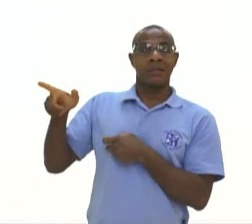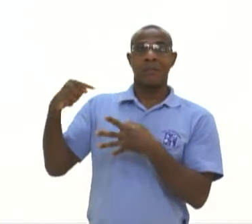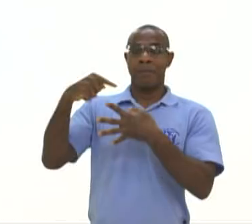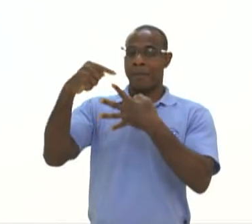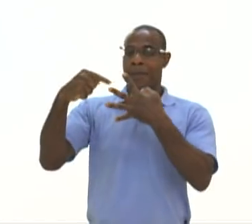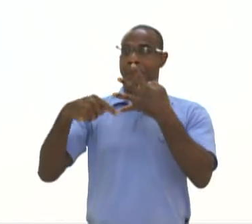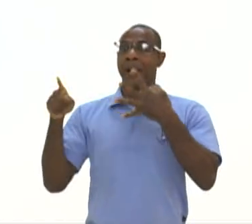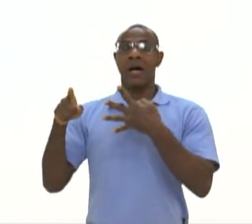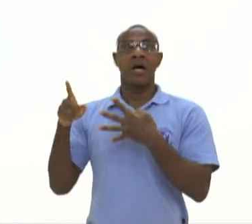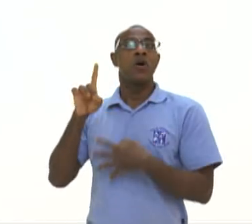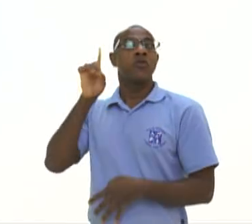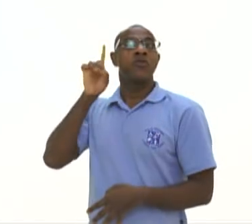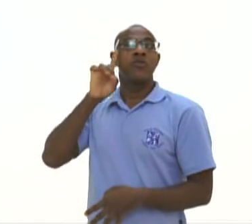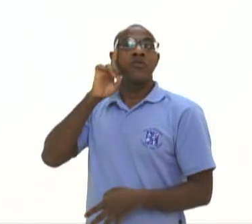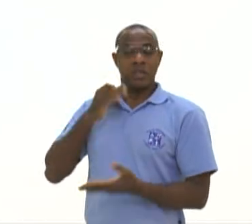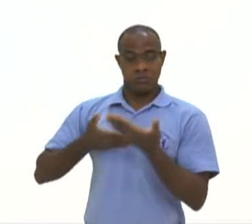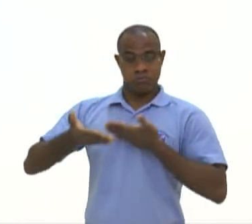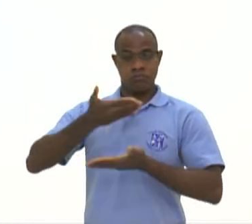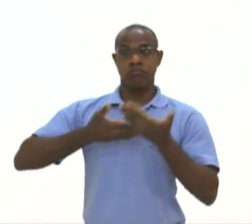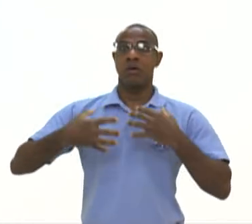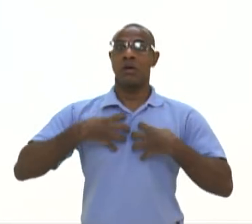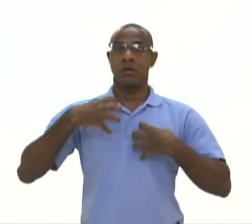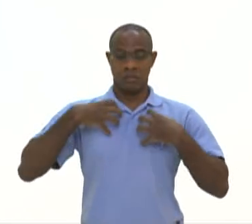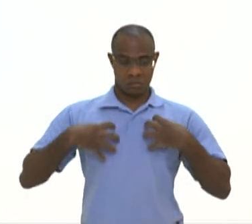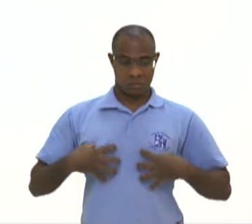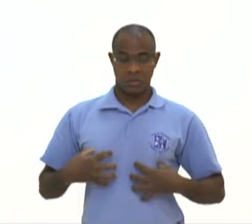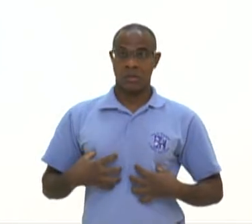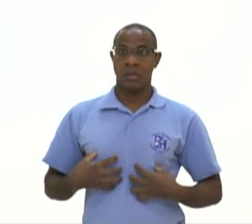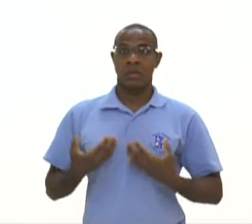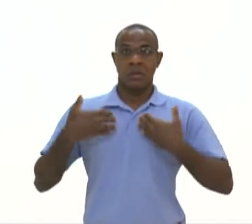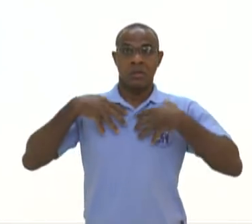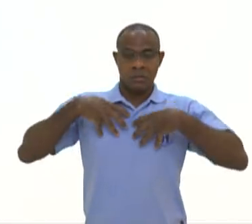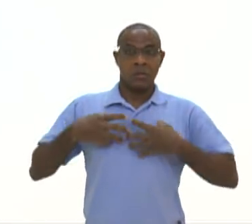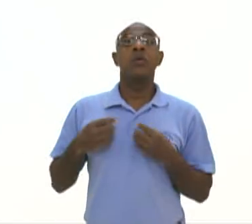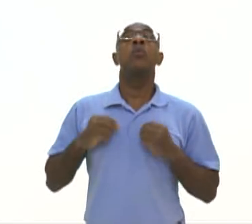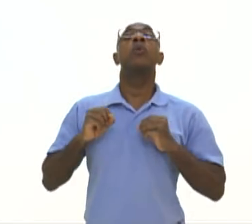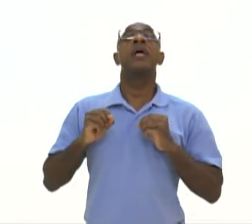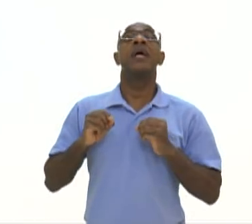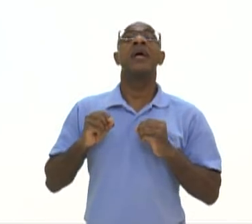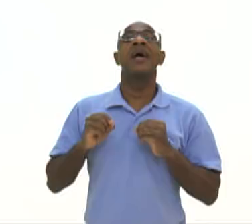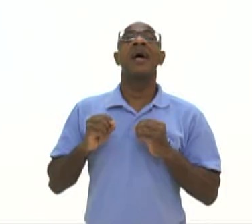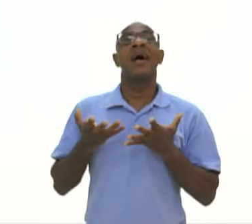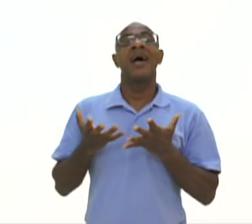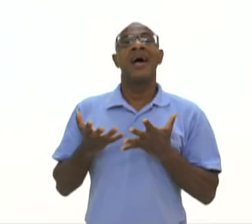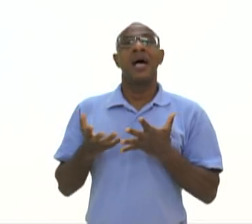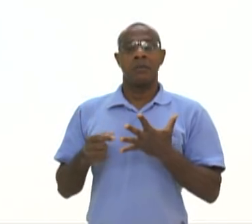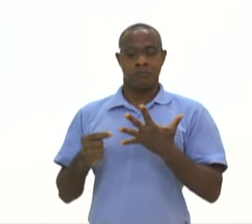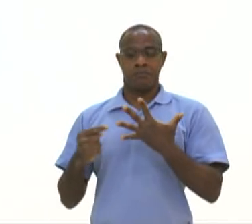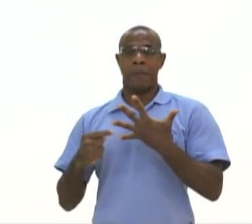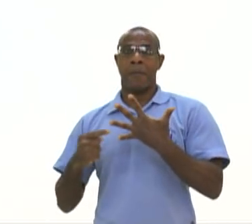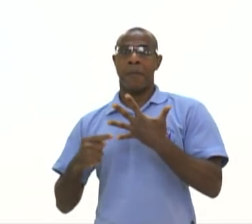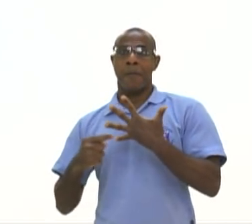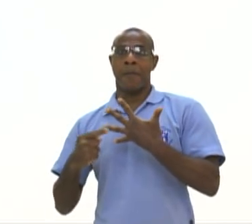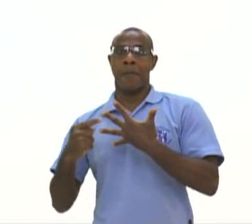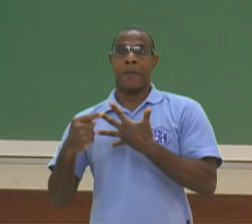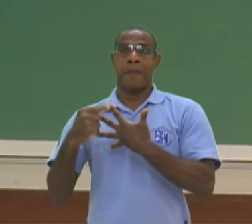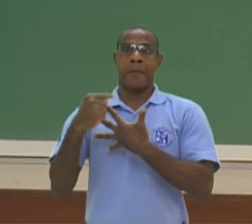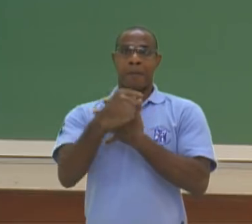do nosso dia a dia que envolvem o sistema endócrino, que envolvem todos